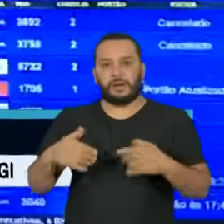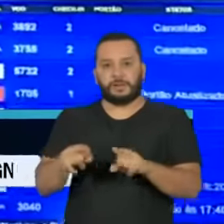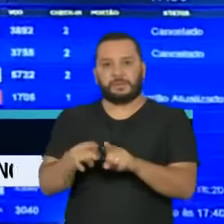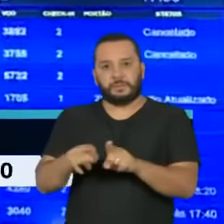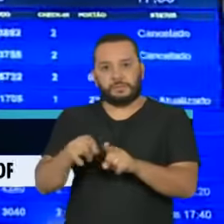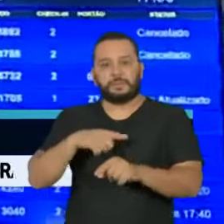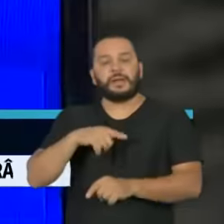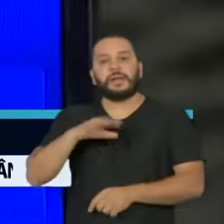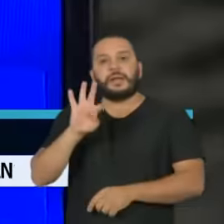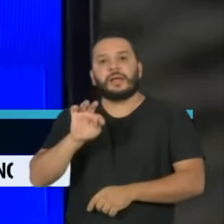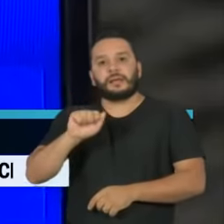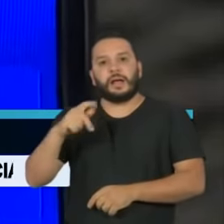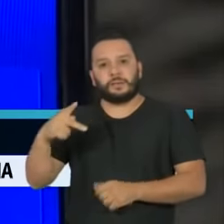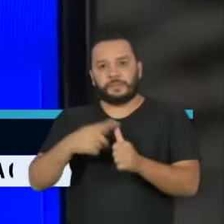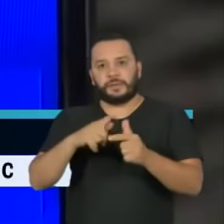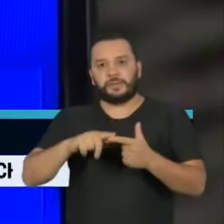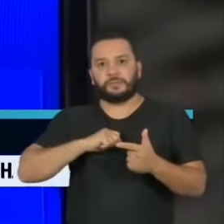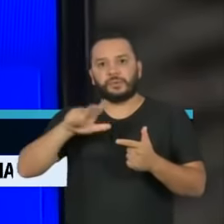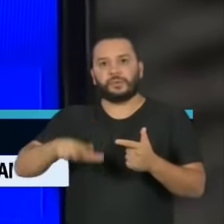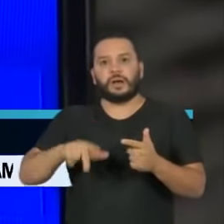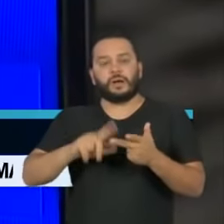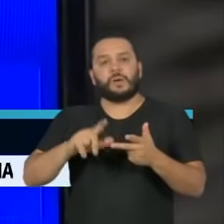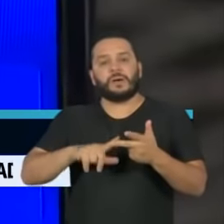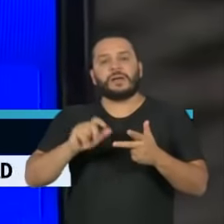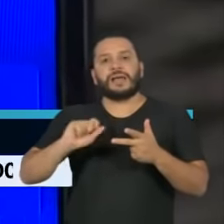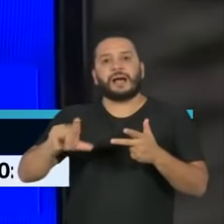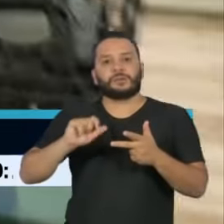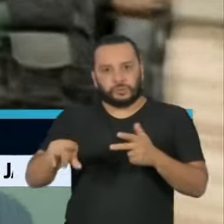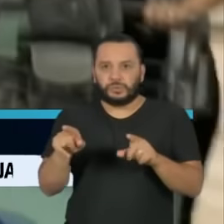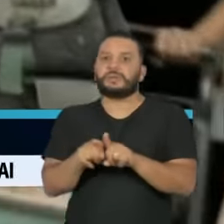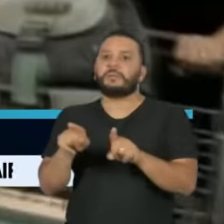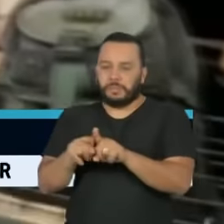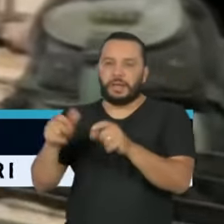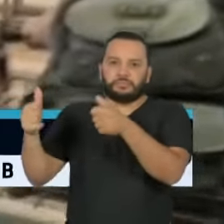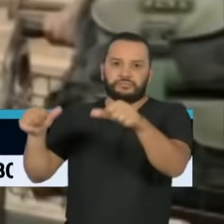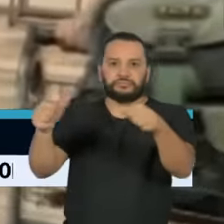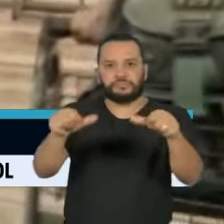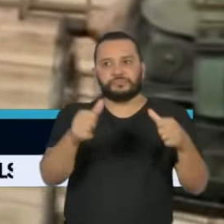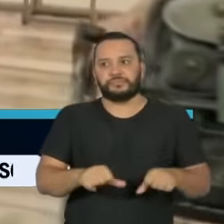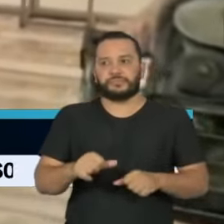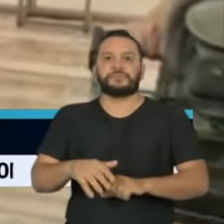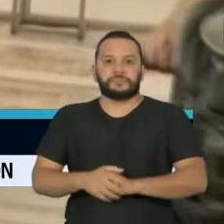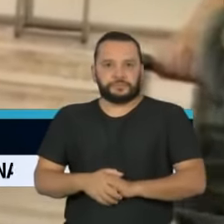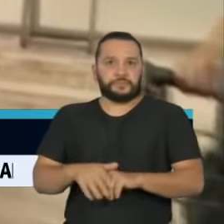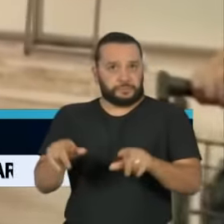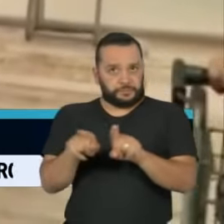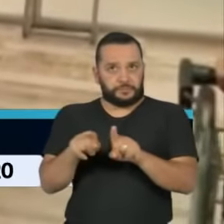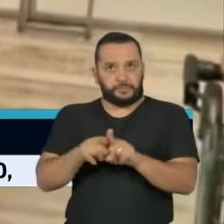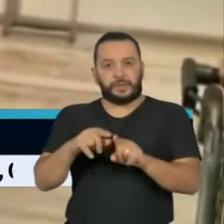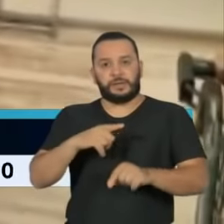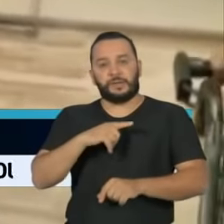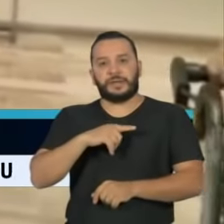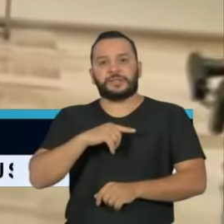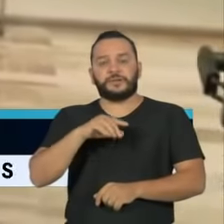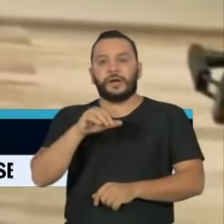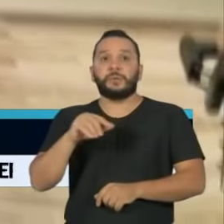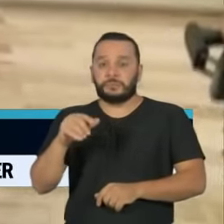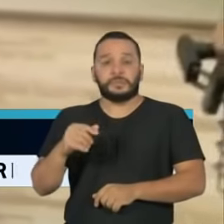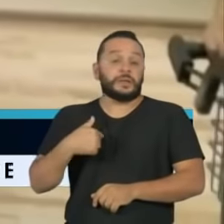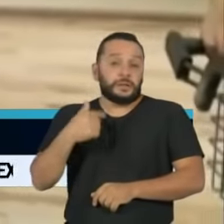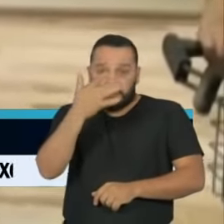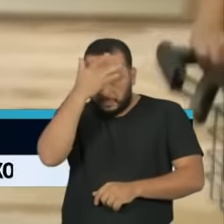também interromperam as linhas internacionais que operam a partir de Confins. No Aeroporto Internacional Tom Jobim, no Rio de Janeiro, técnicos da